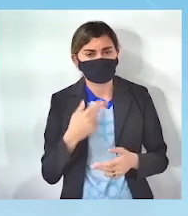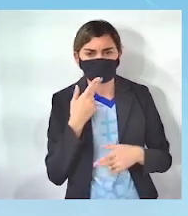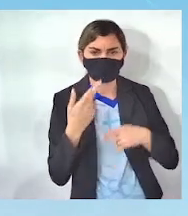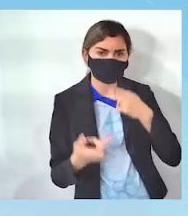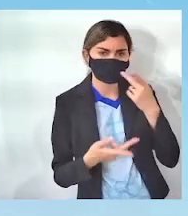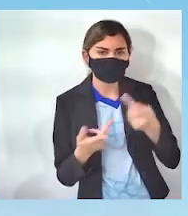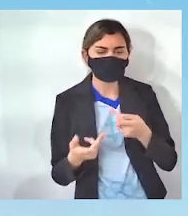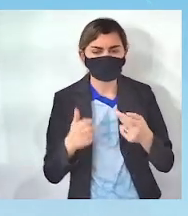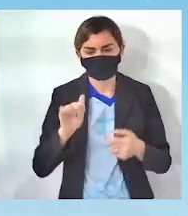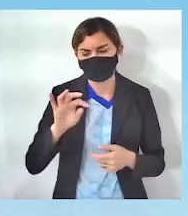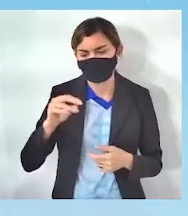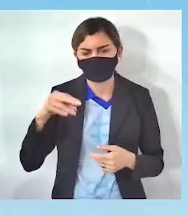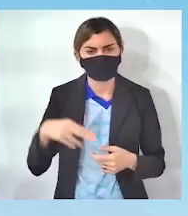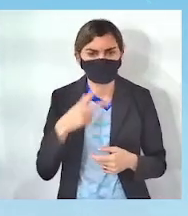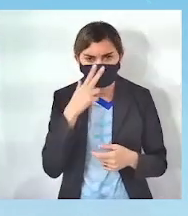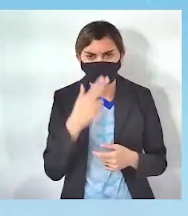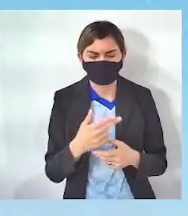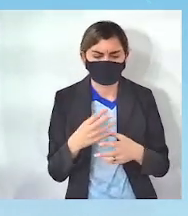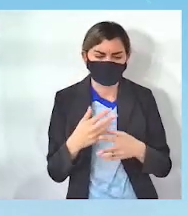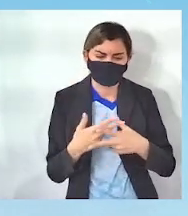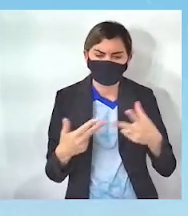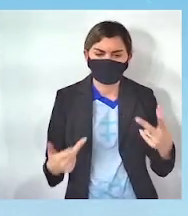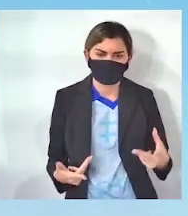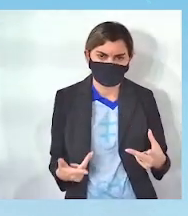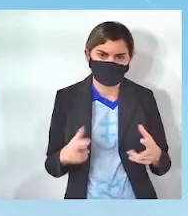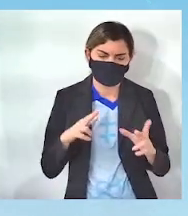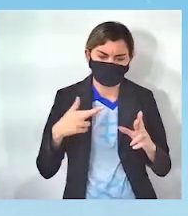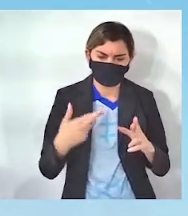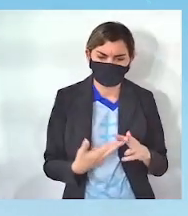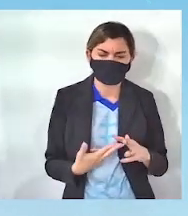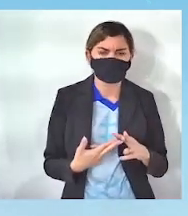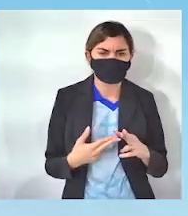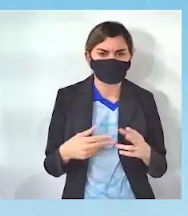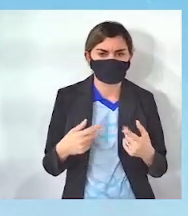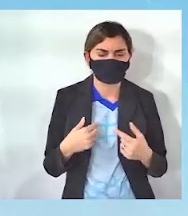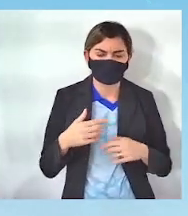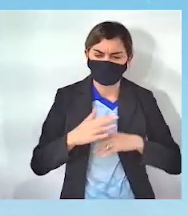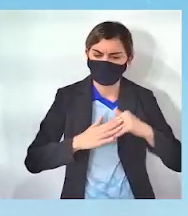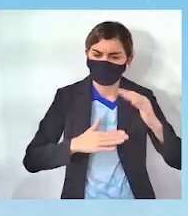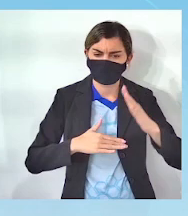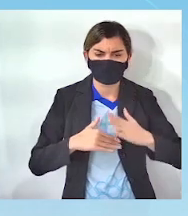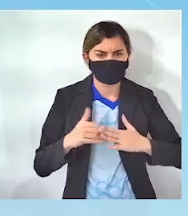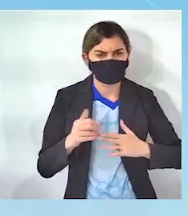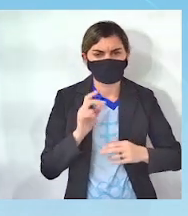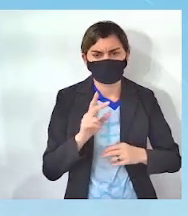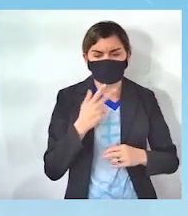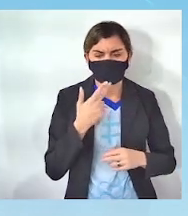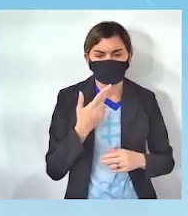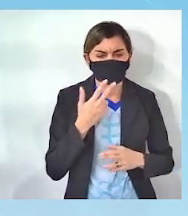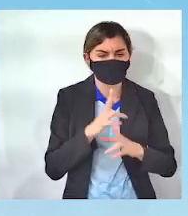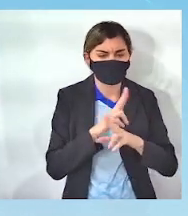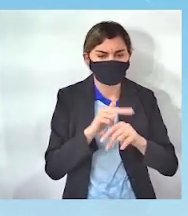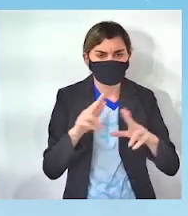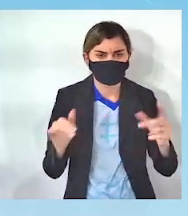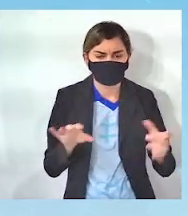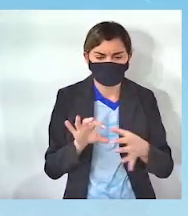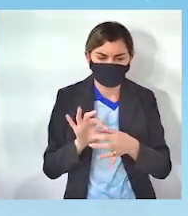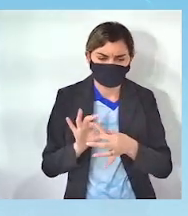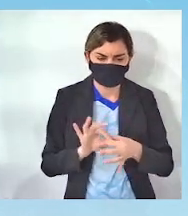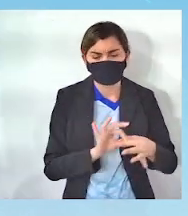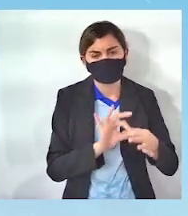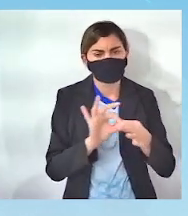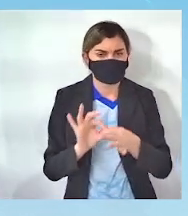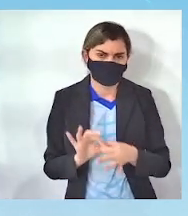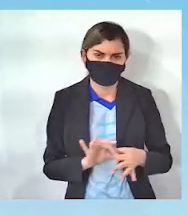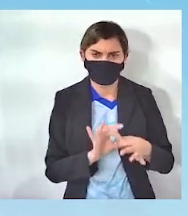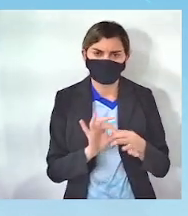olha, átomos do mesmo elemento se repelem mutuamente, na prática, o que ele está dizendo é que eles nunca vão se unir para formar